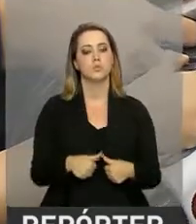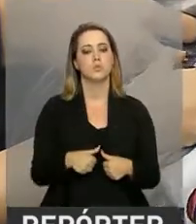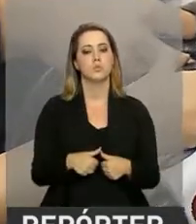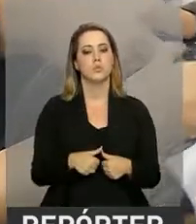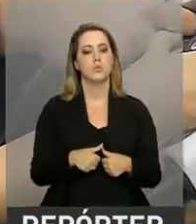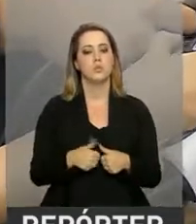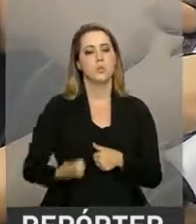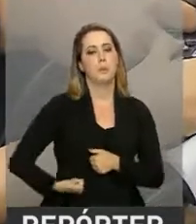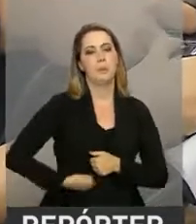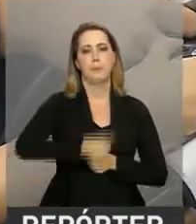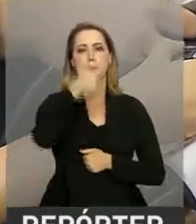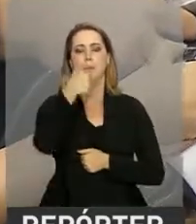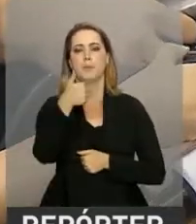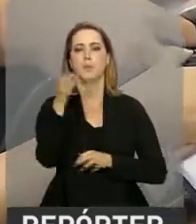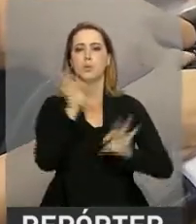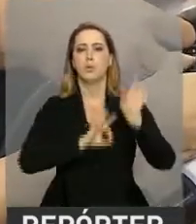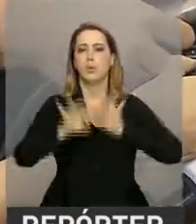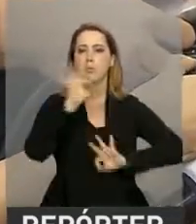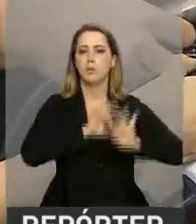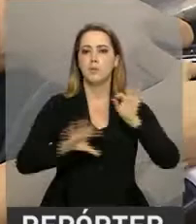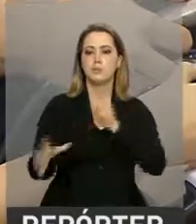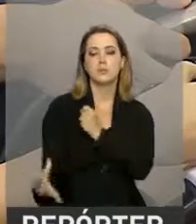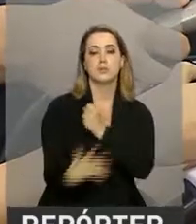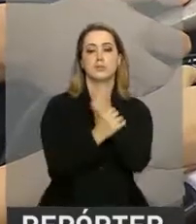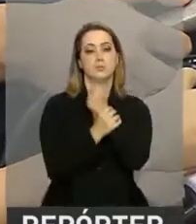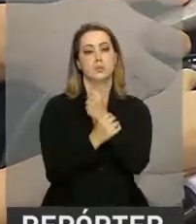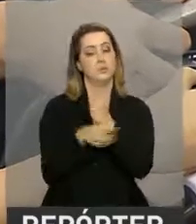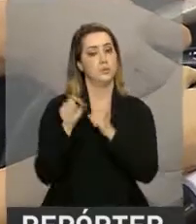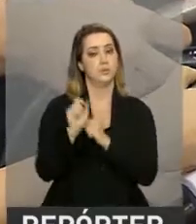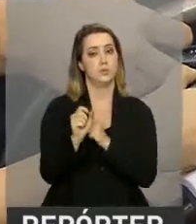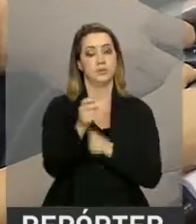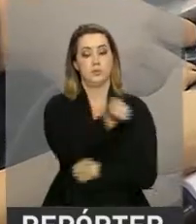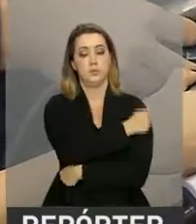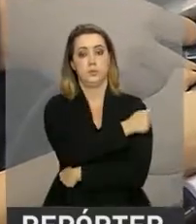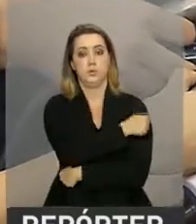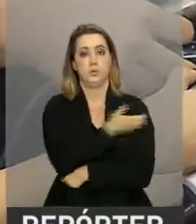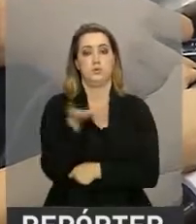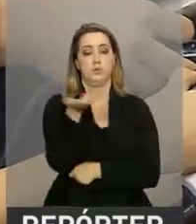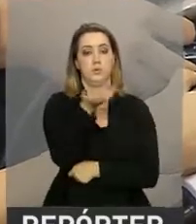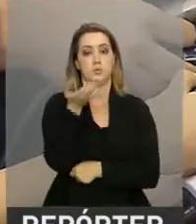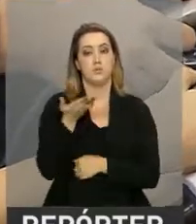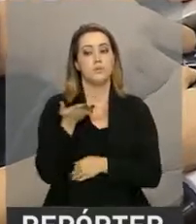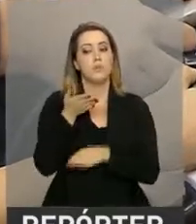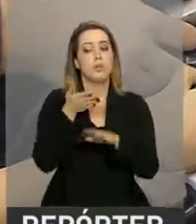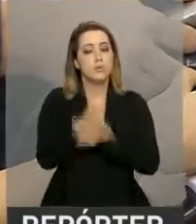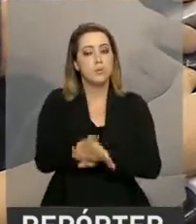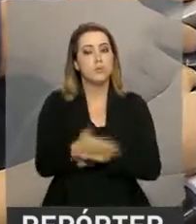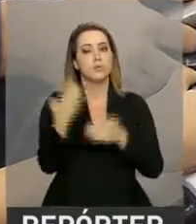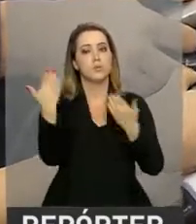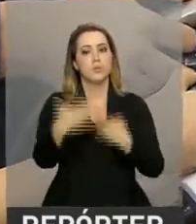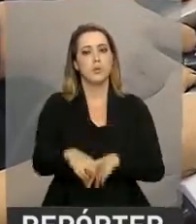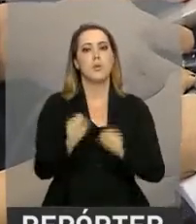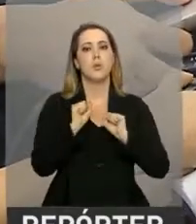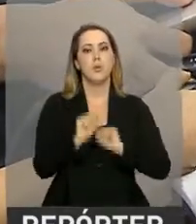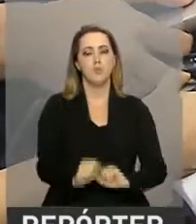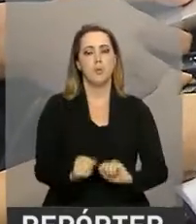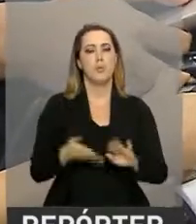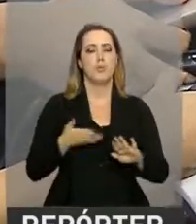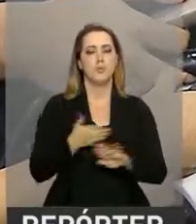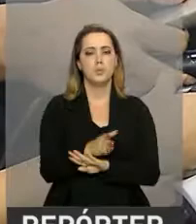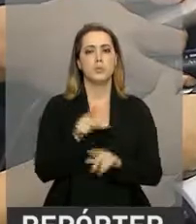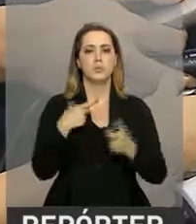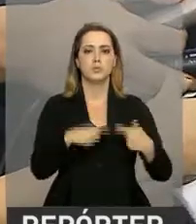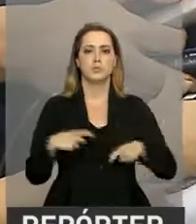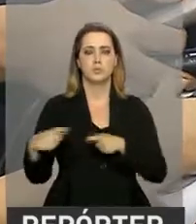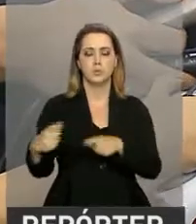melhor partido possível de segurança para que os estudantes que queiram fazer as provas eles possam acessar os locais